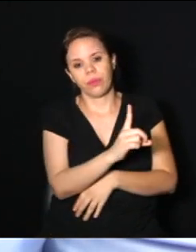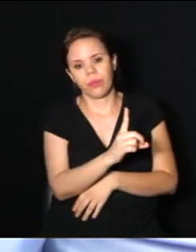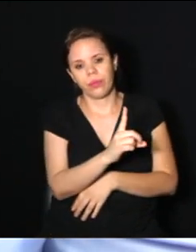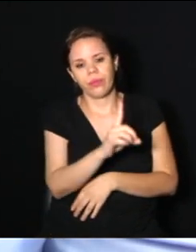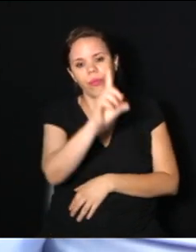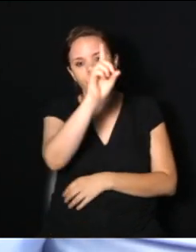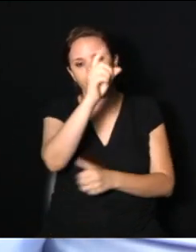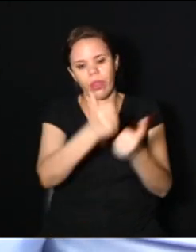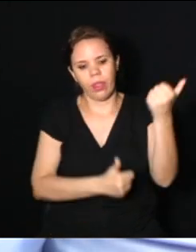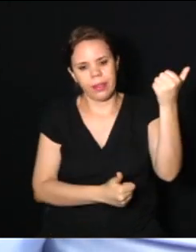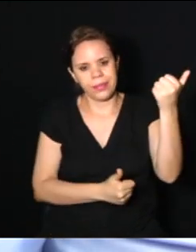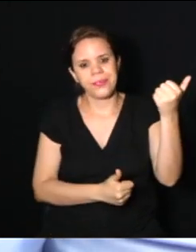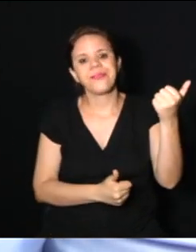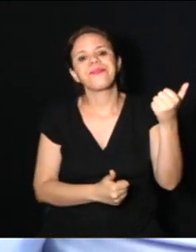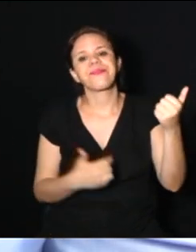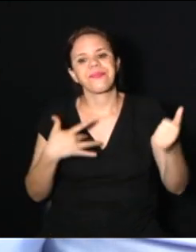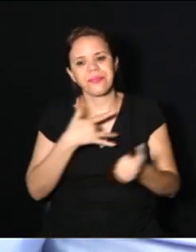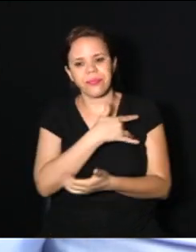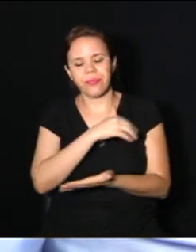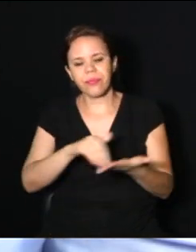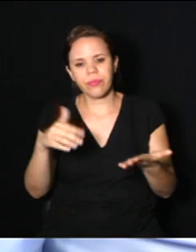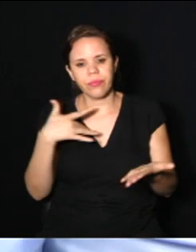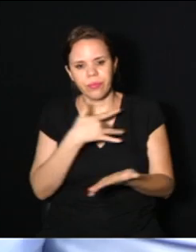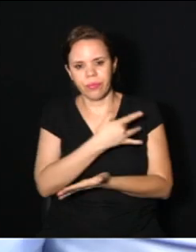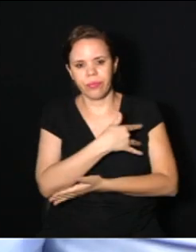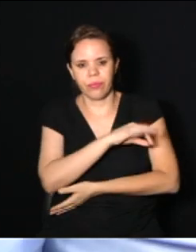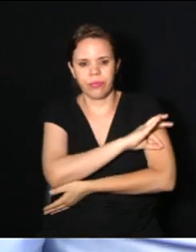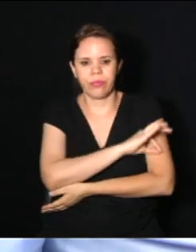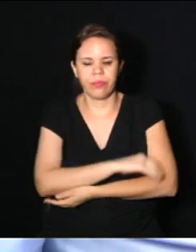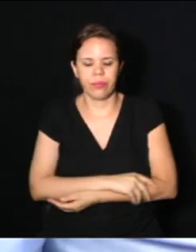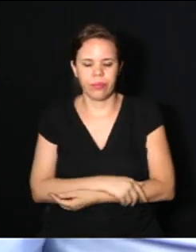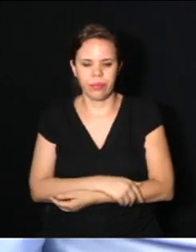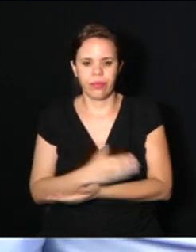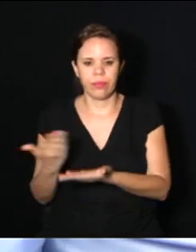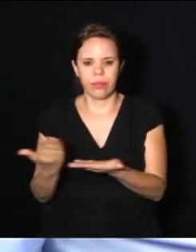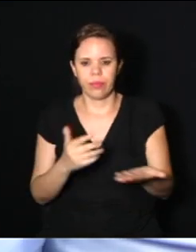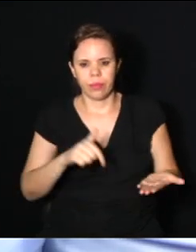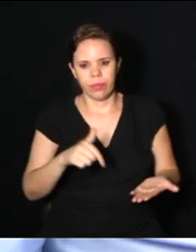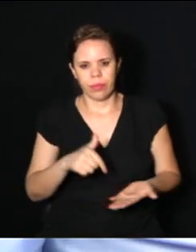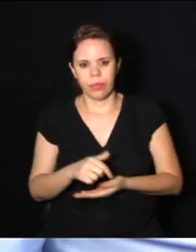Secretaria Municipal de Saúde, receber aqui a